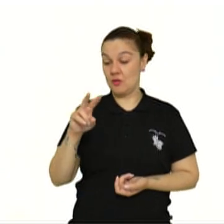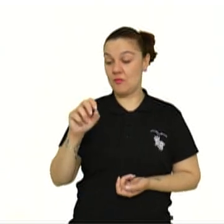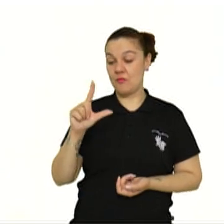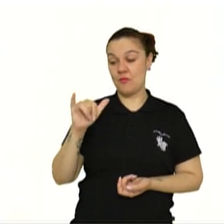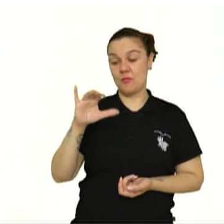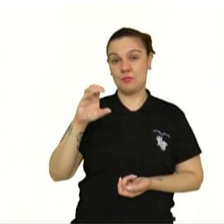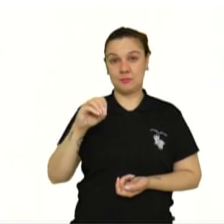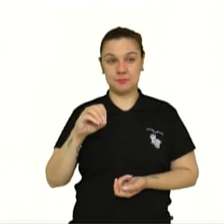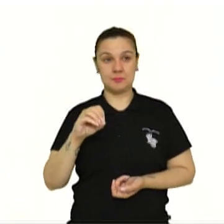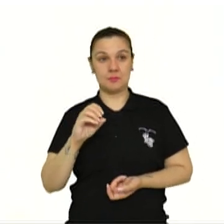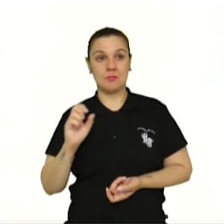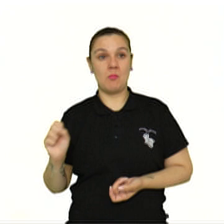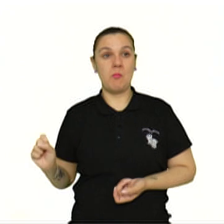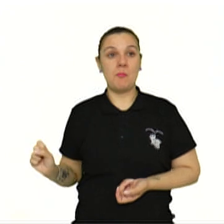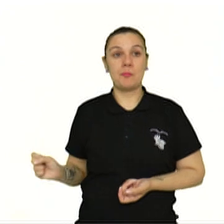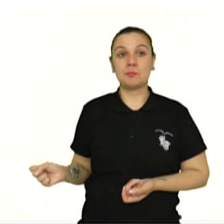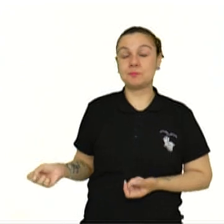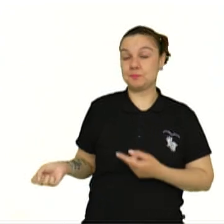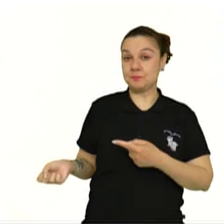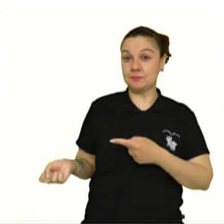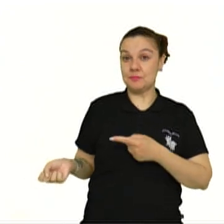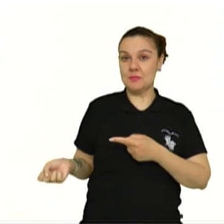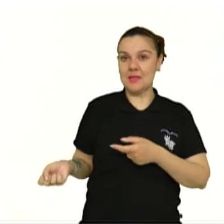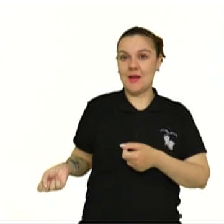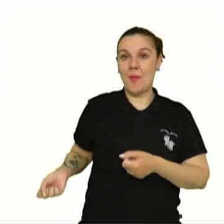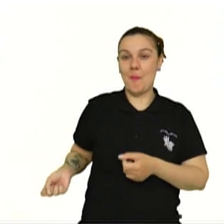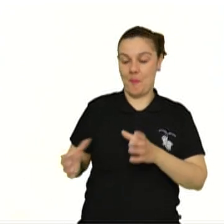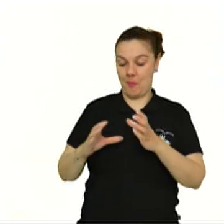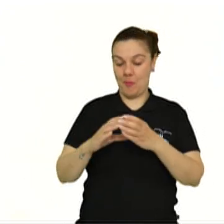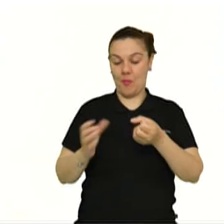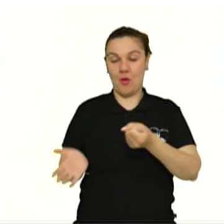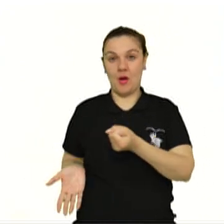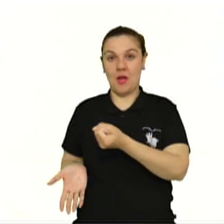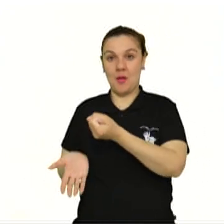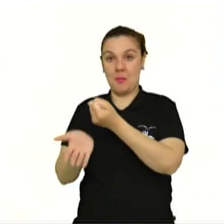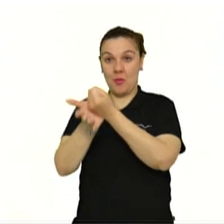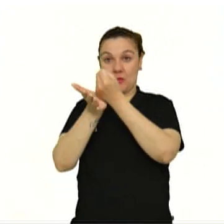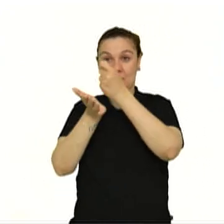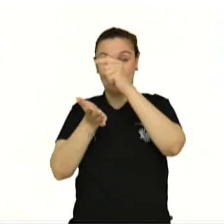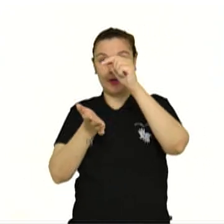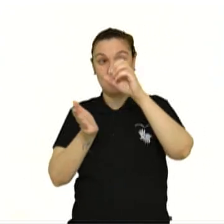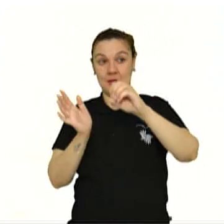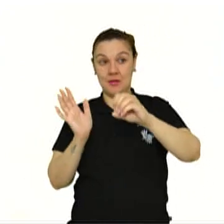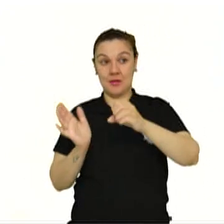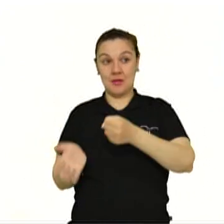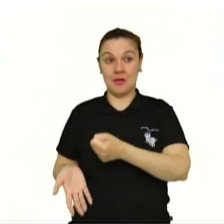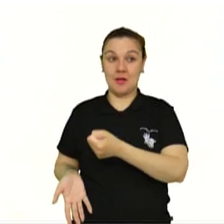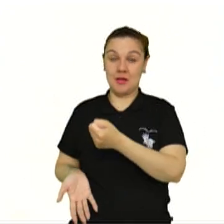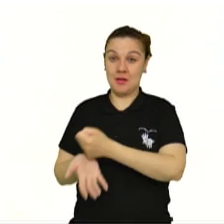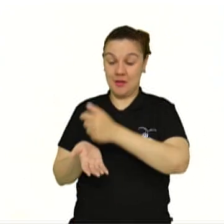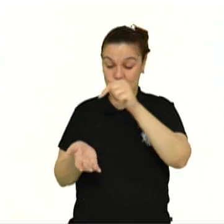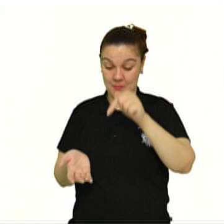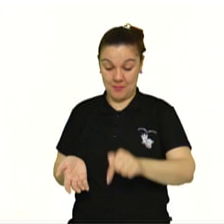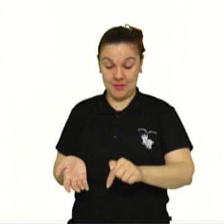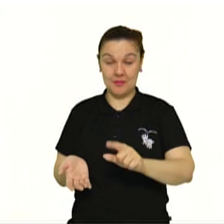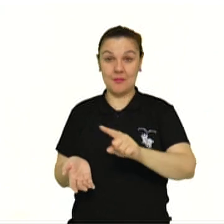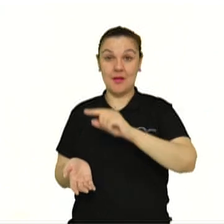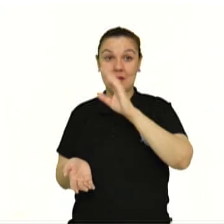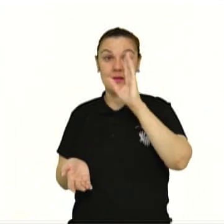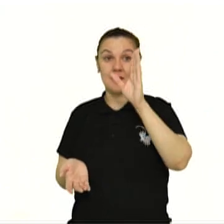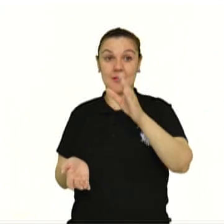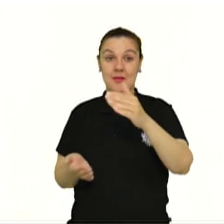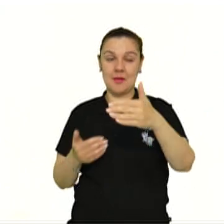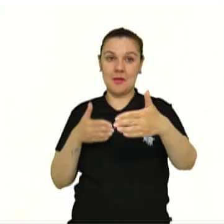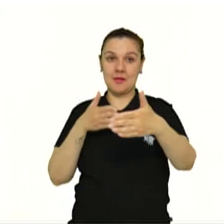O voleio é o golpe em que o jogador ele bate na bola sem que ela quique uma vez na quadra, apenas